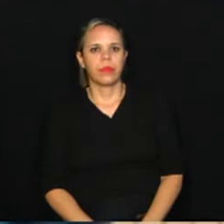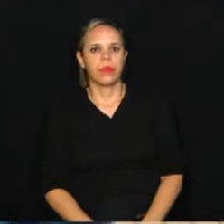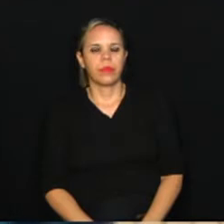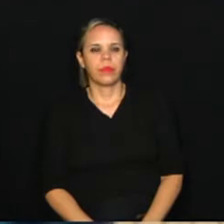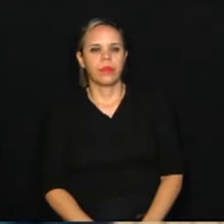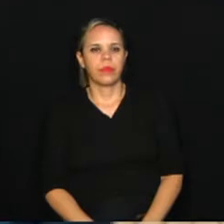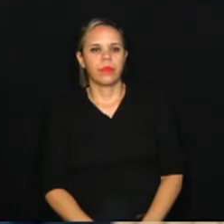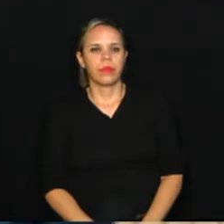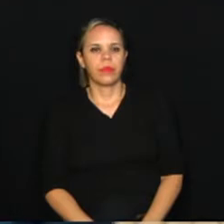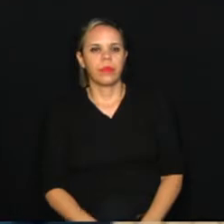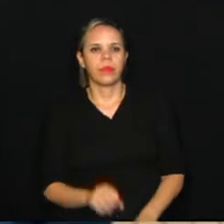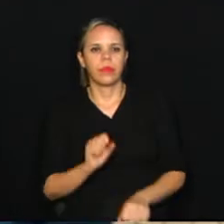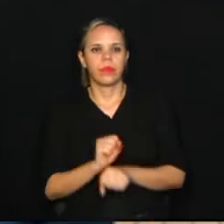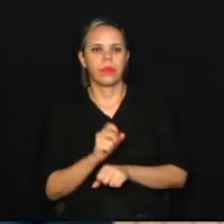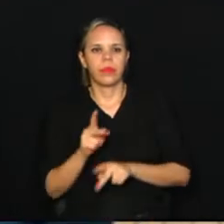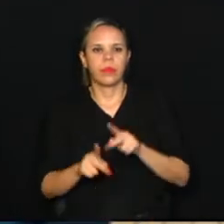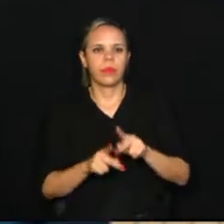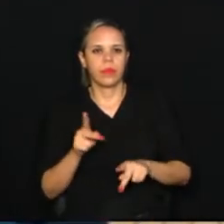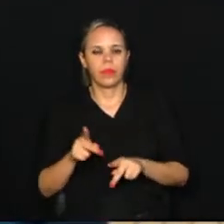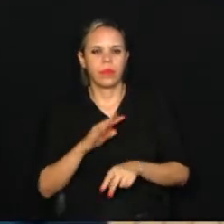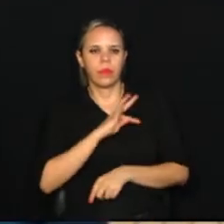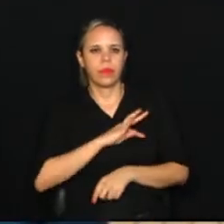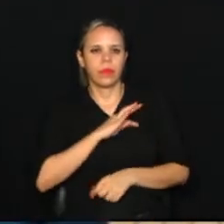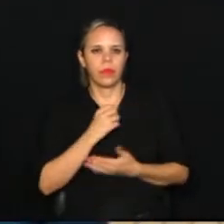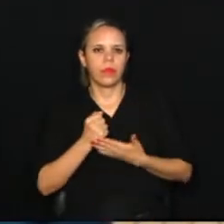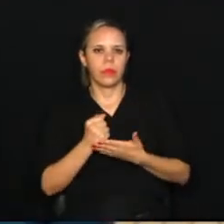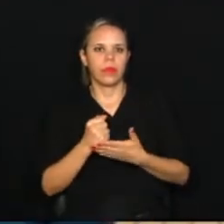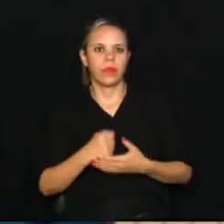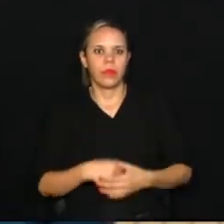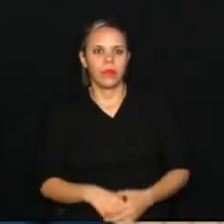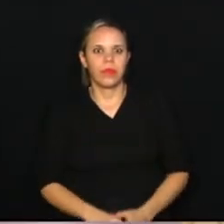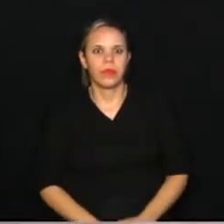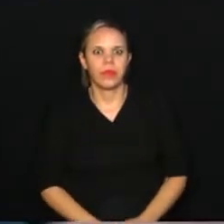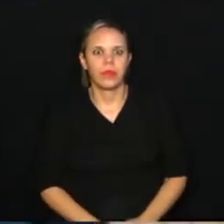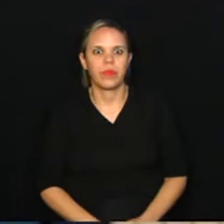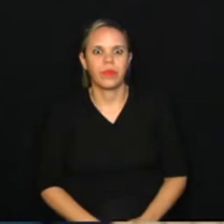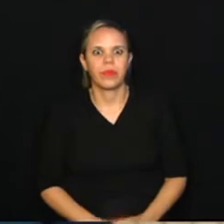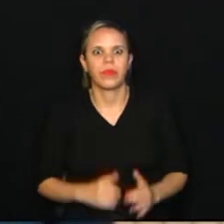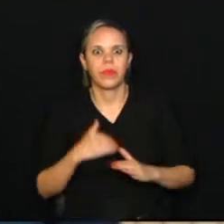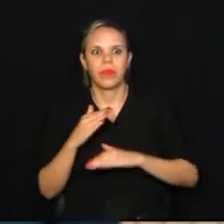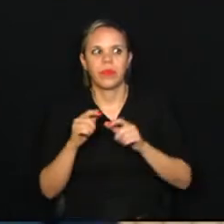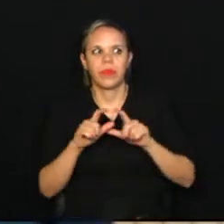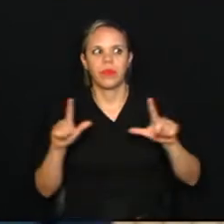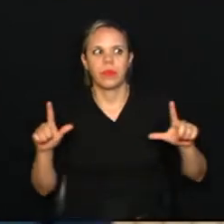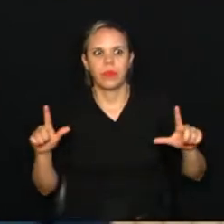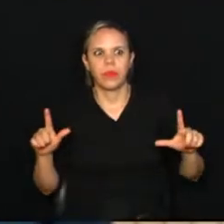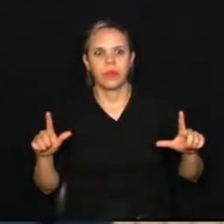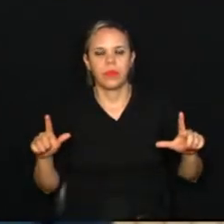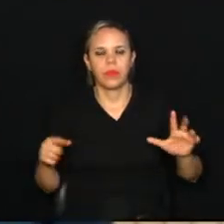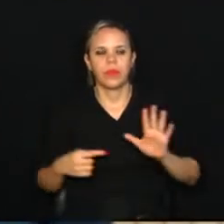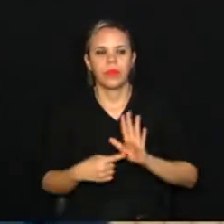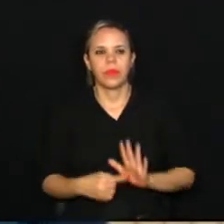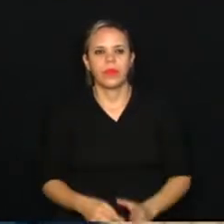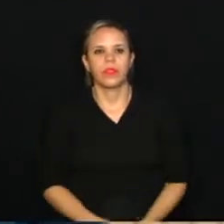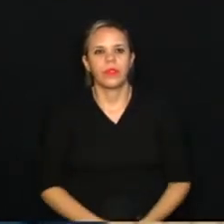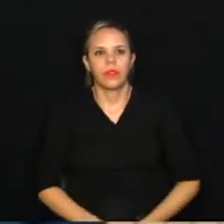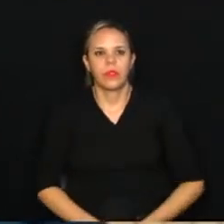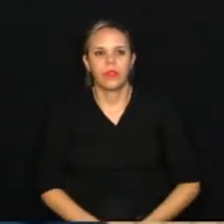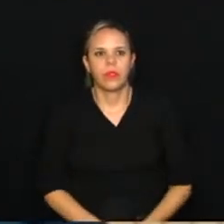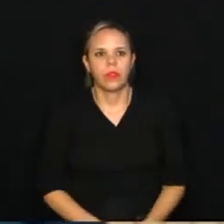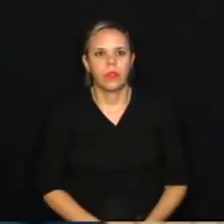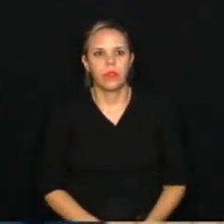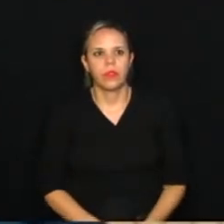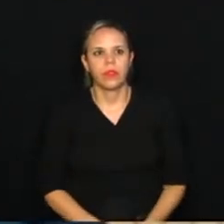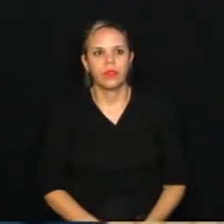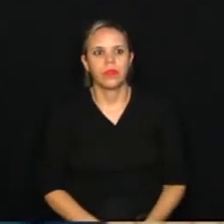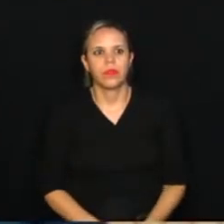estou esperando aqui o pessoal da parte técnica me ajudar a desenvolver aqui a apresentação.